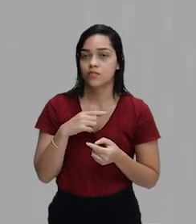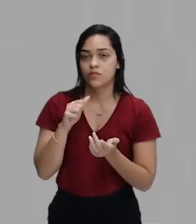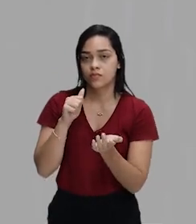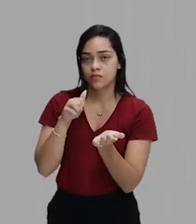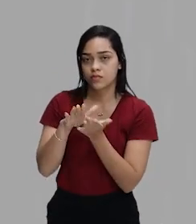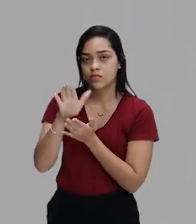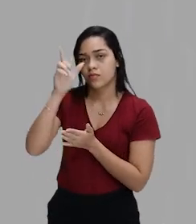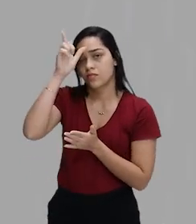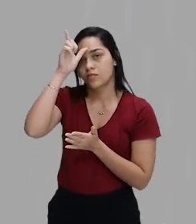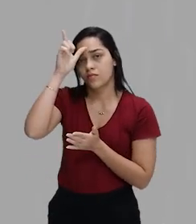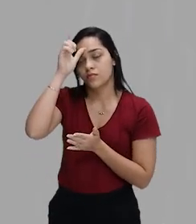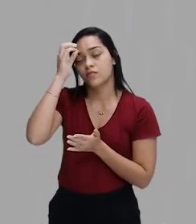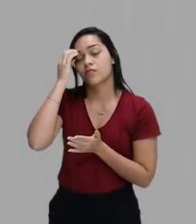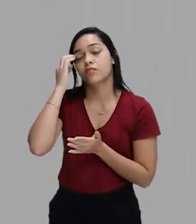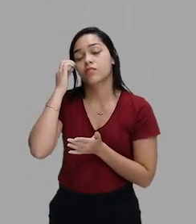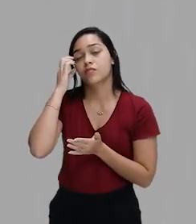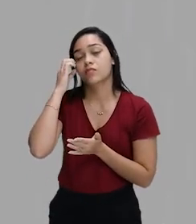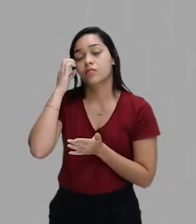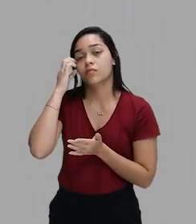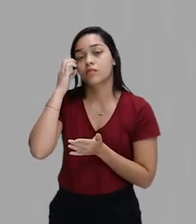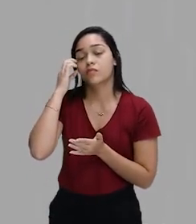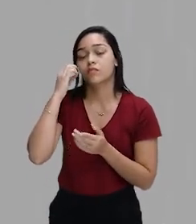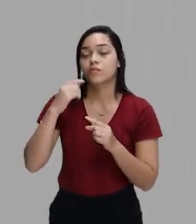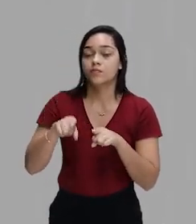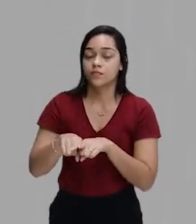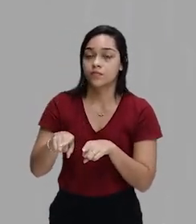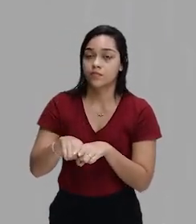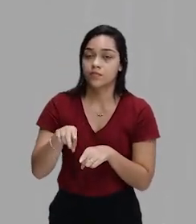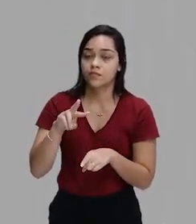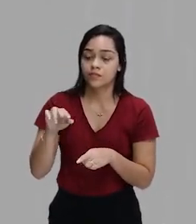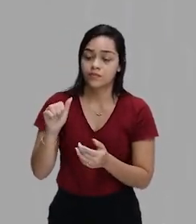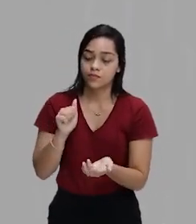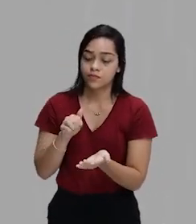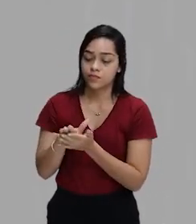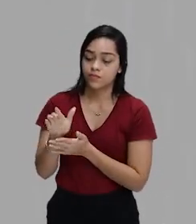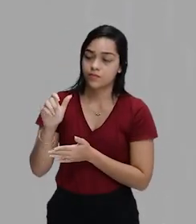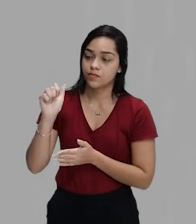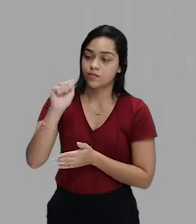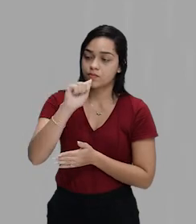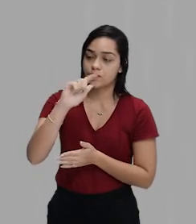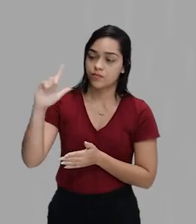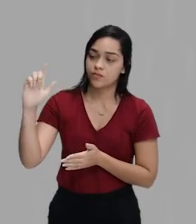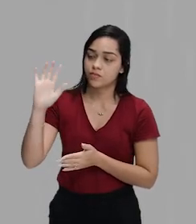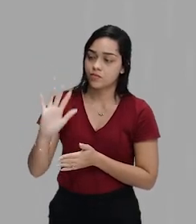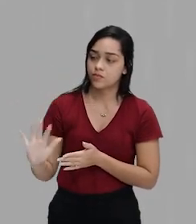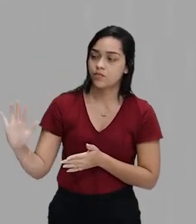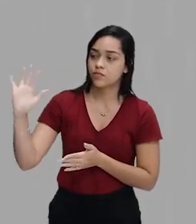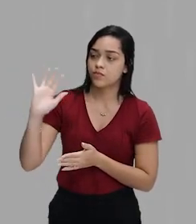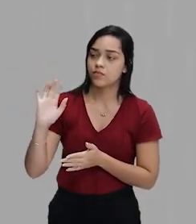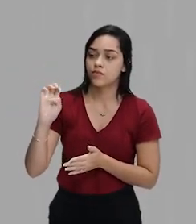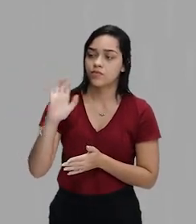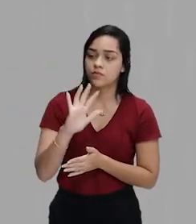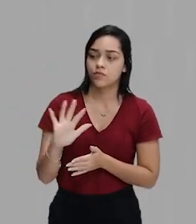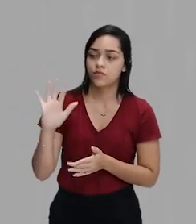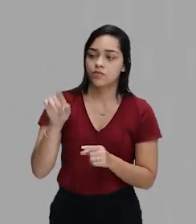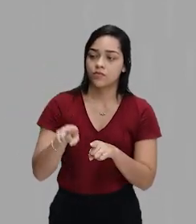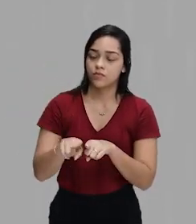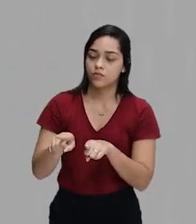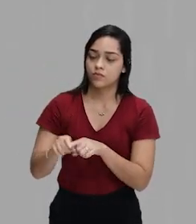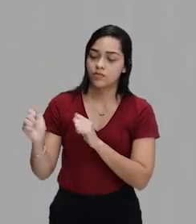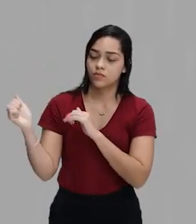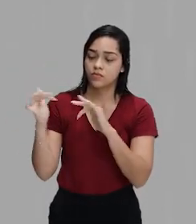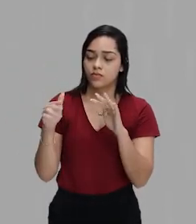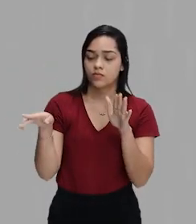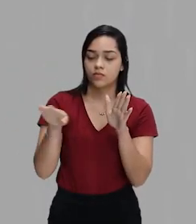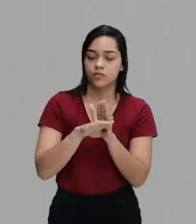os alemães do seu território, eles também vão expulsar os alemães do leste europeu. Os soviéticos são os primeiros a chegar na